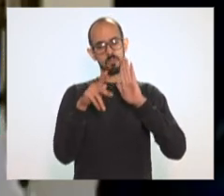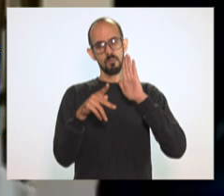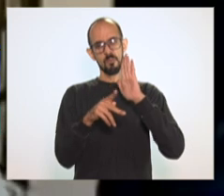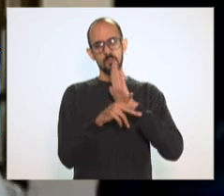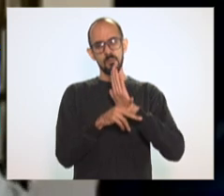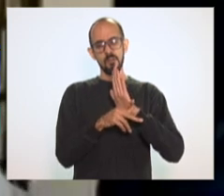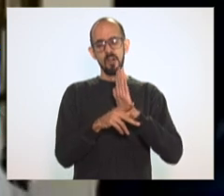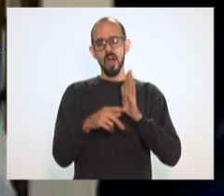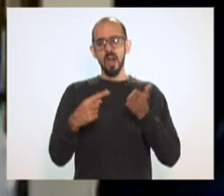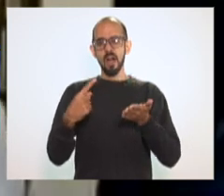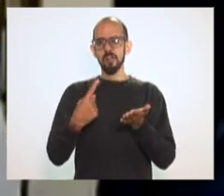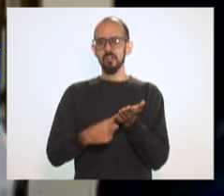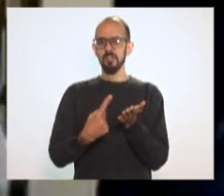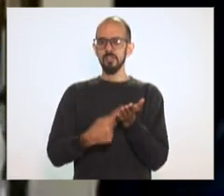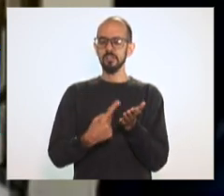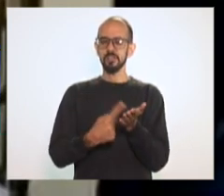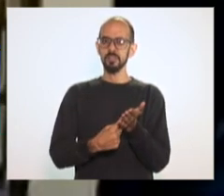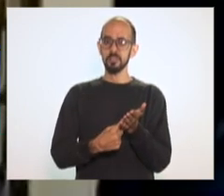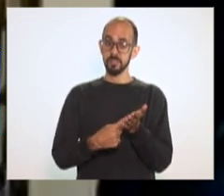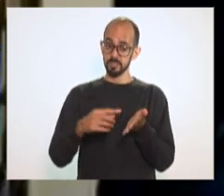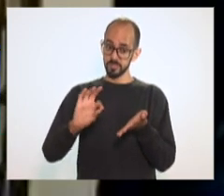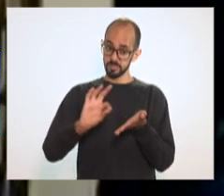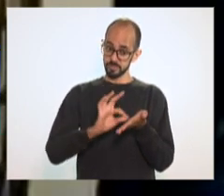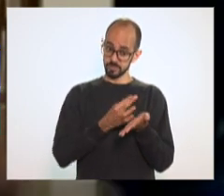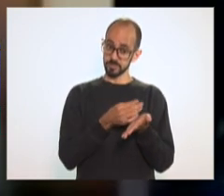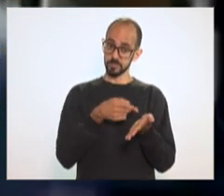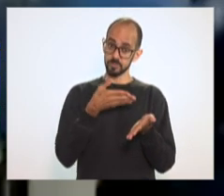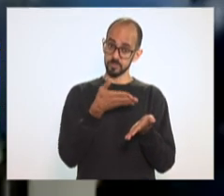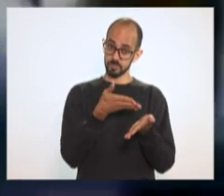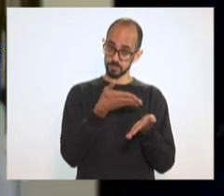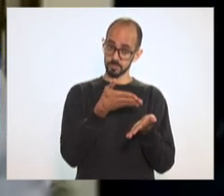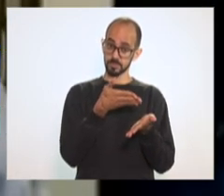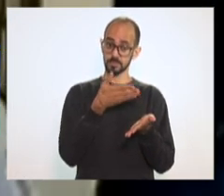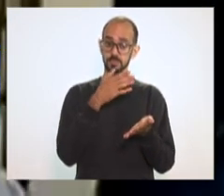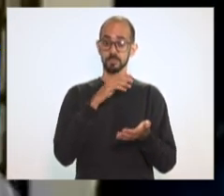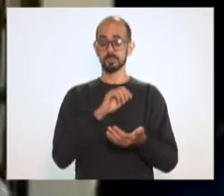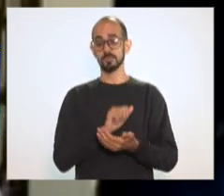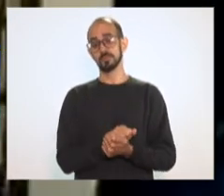acordo a ser assinado entre essas partes para